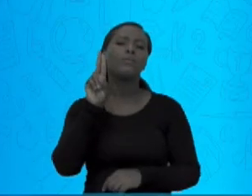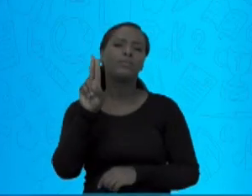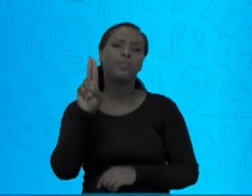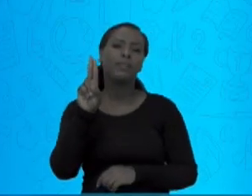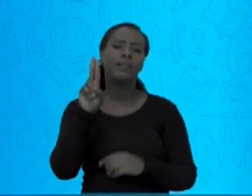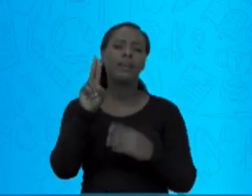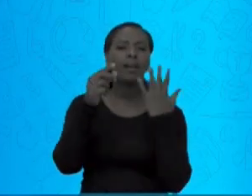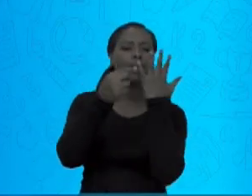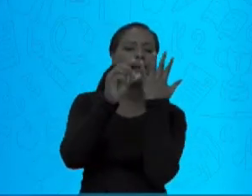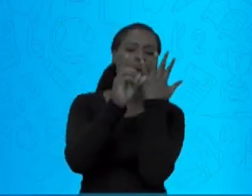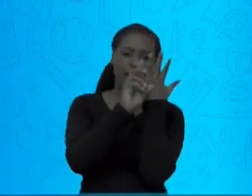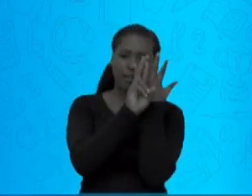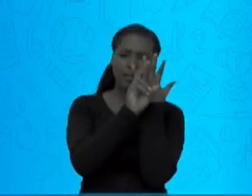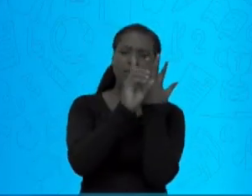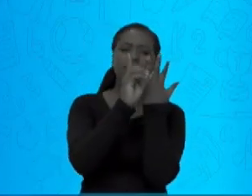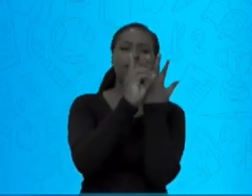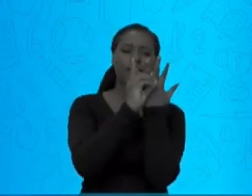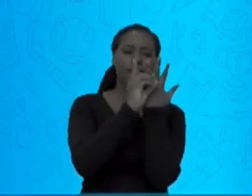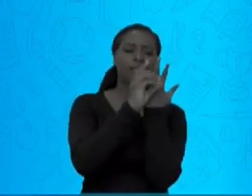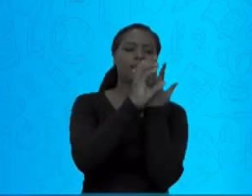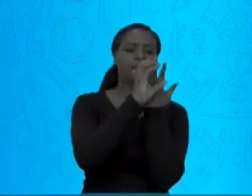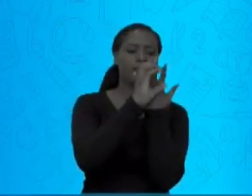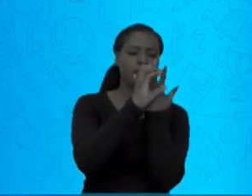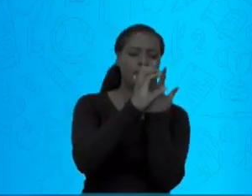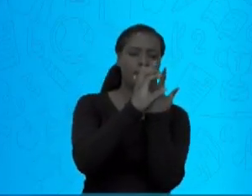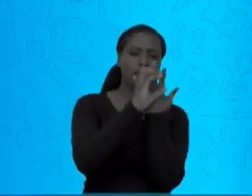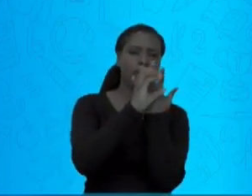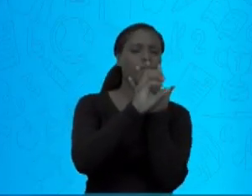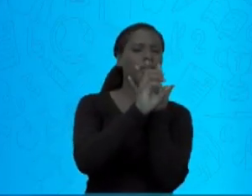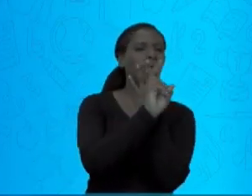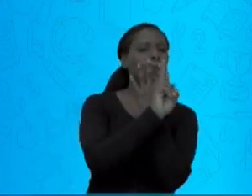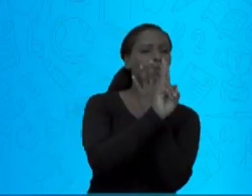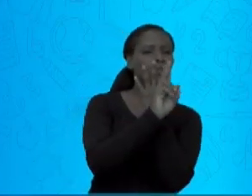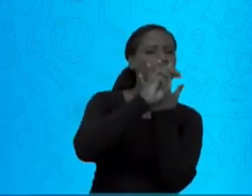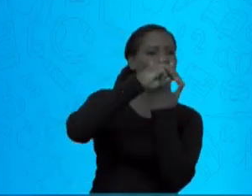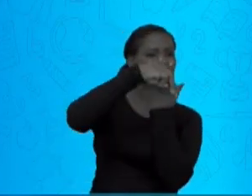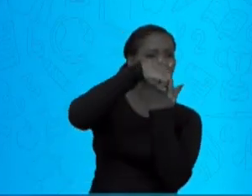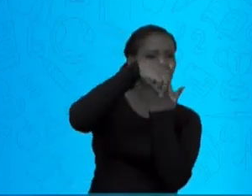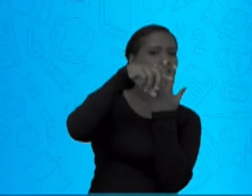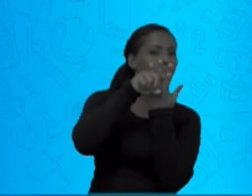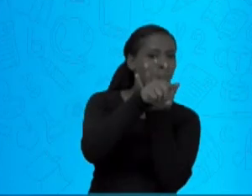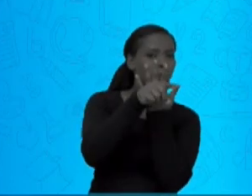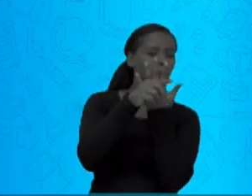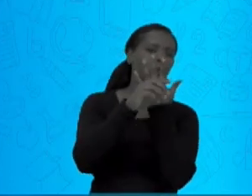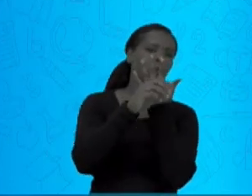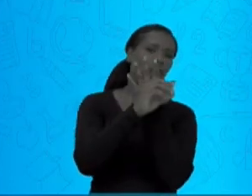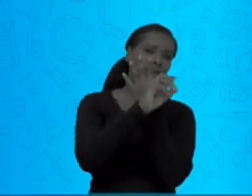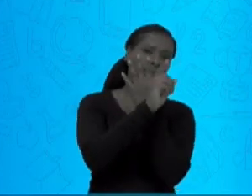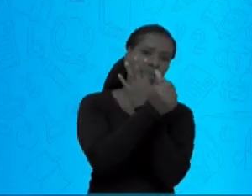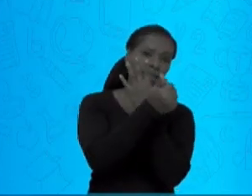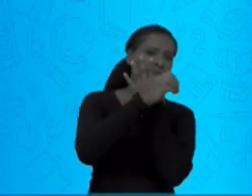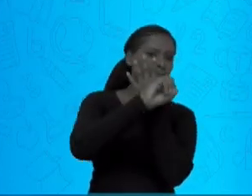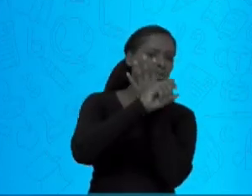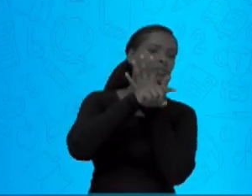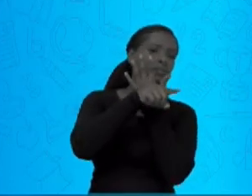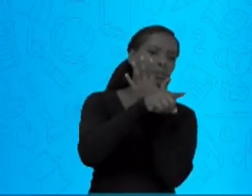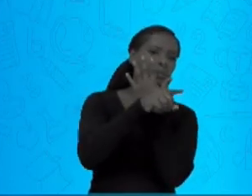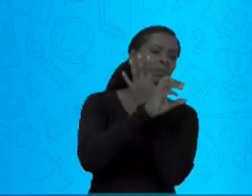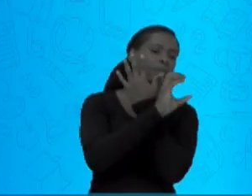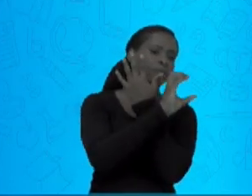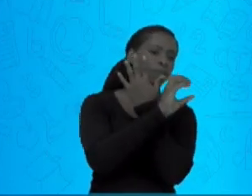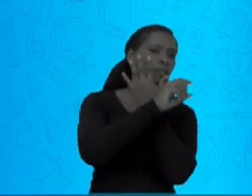centena, unidade de milhar, dezena de milhar, centena de milhar, unidade